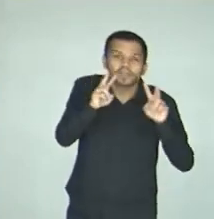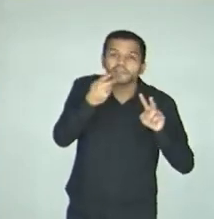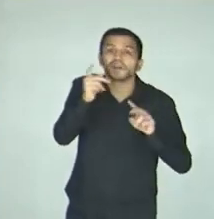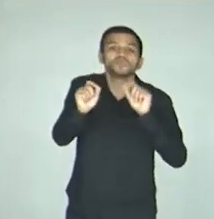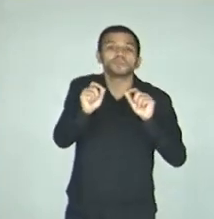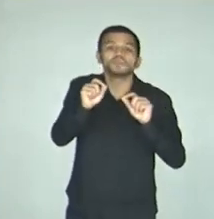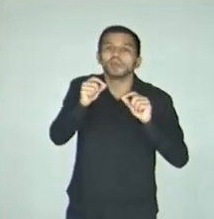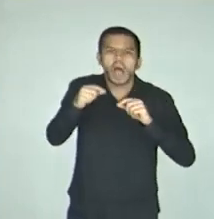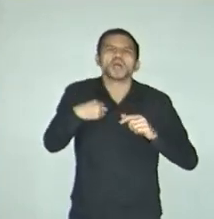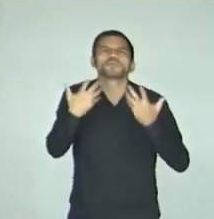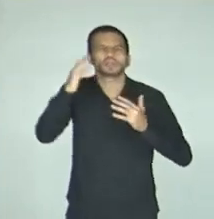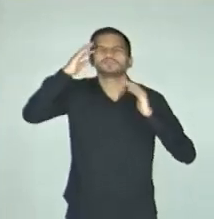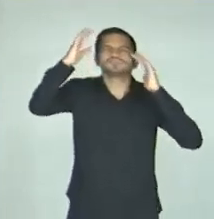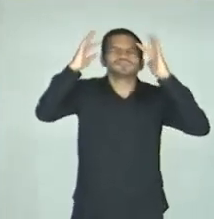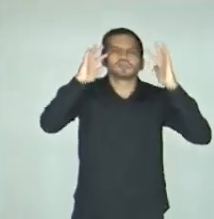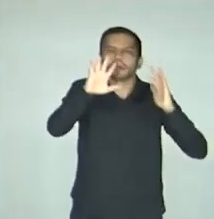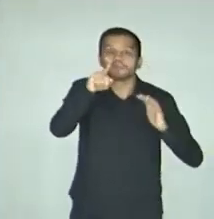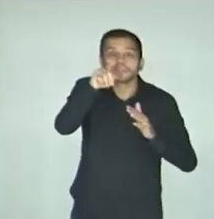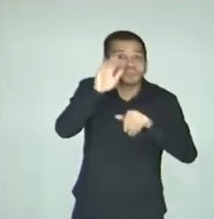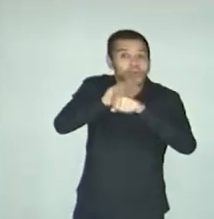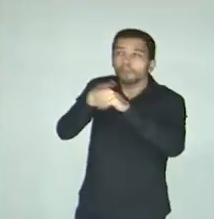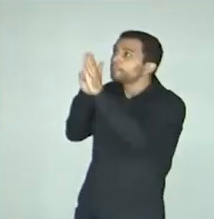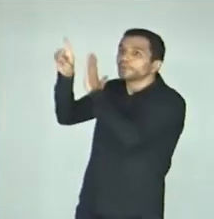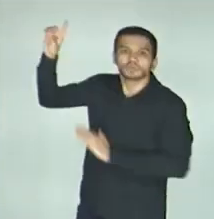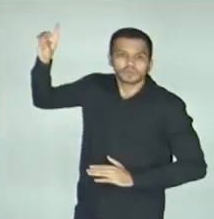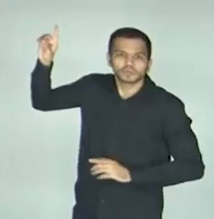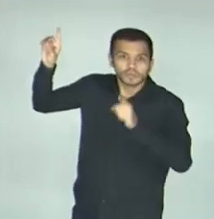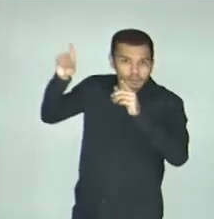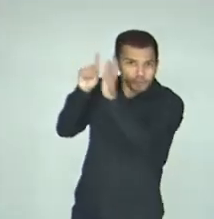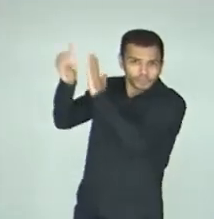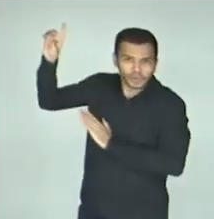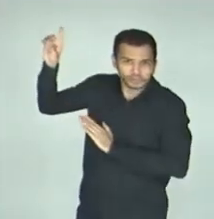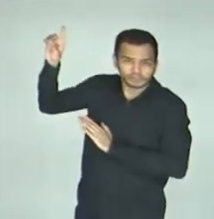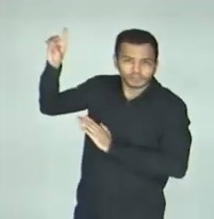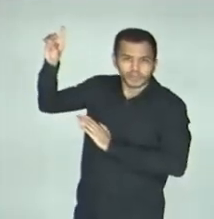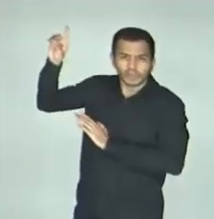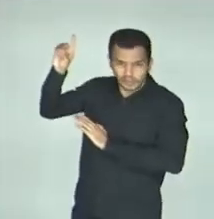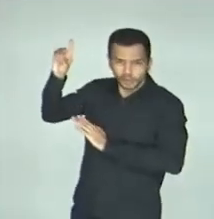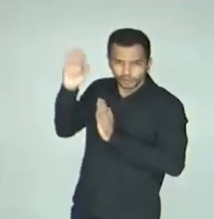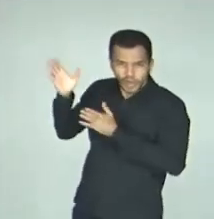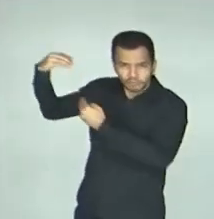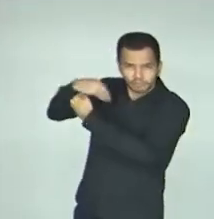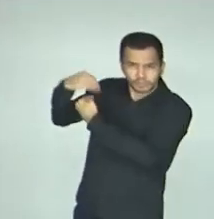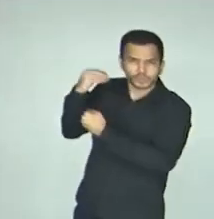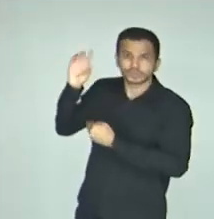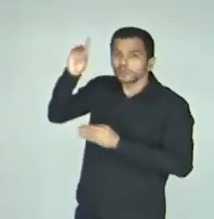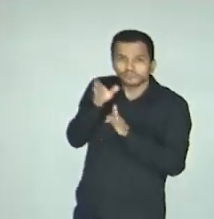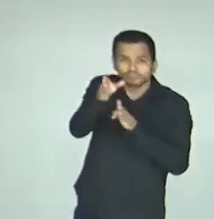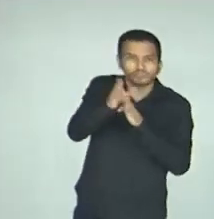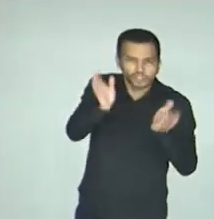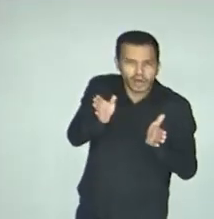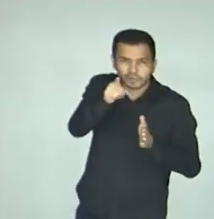para lá perguntou para Deus a Deus participou da sua de mana vai casar com essa pessoa perguntou para Deus